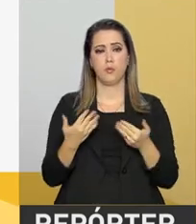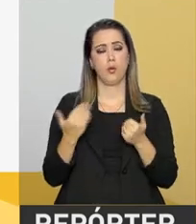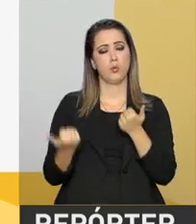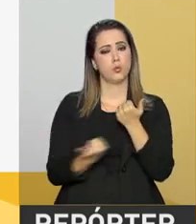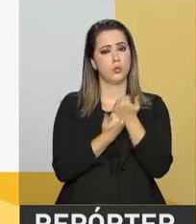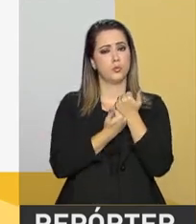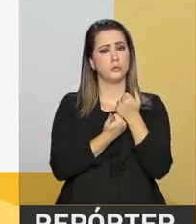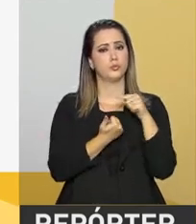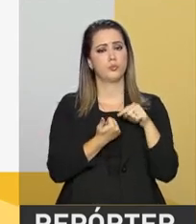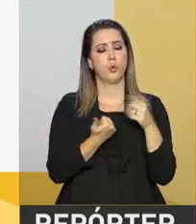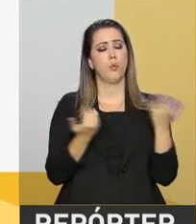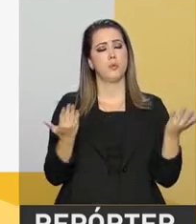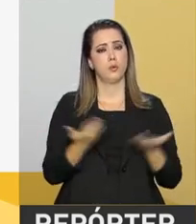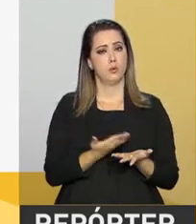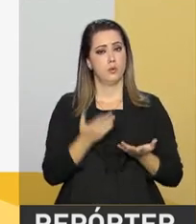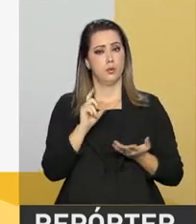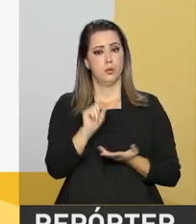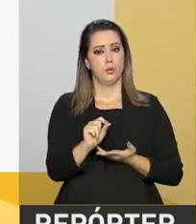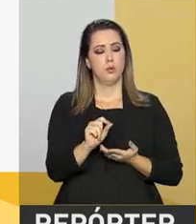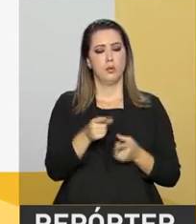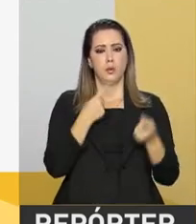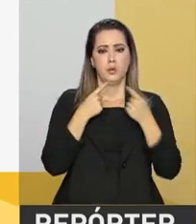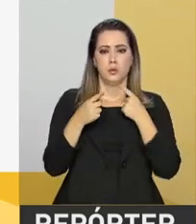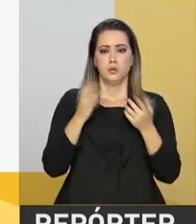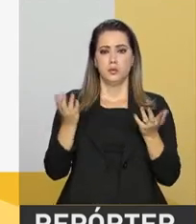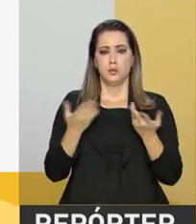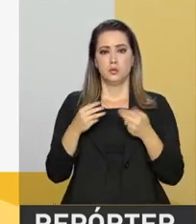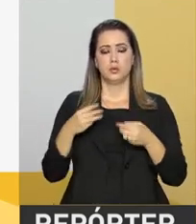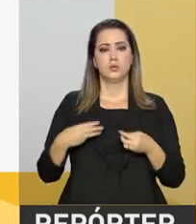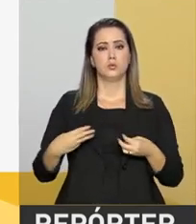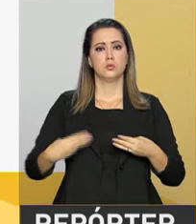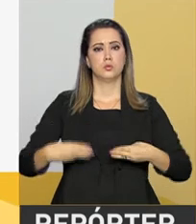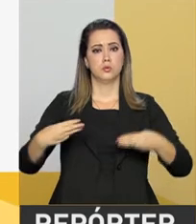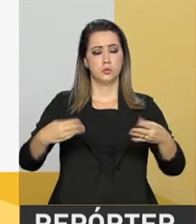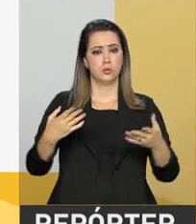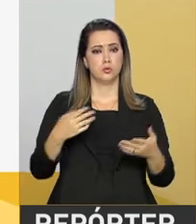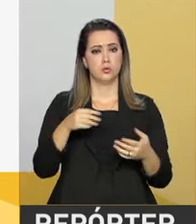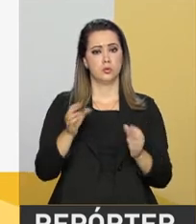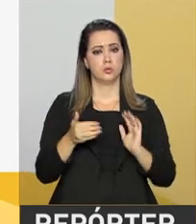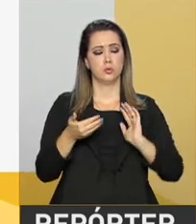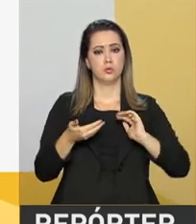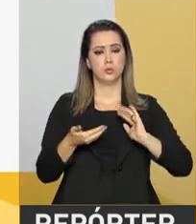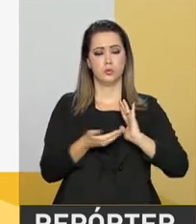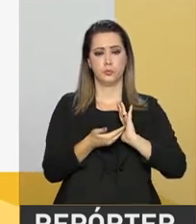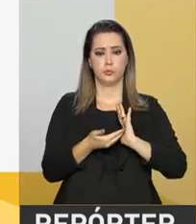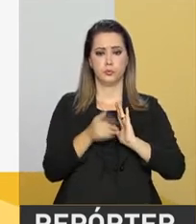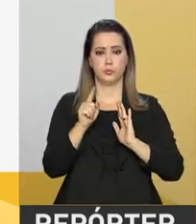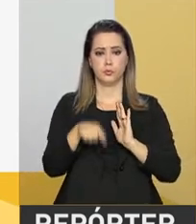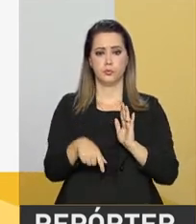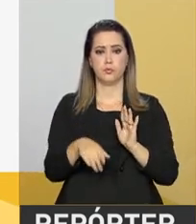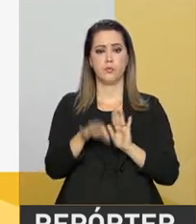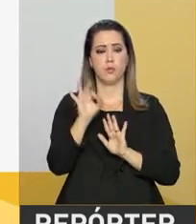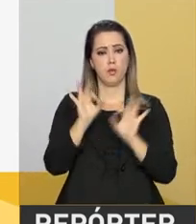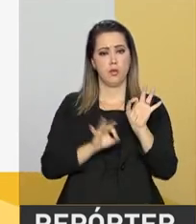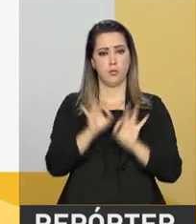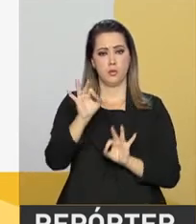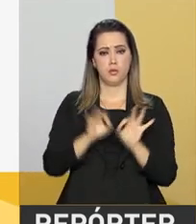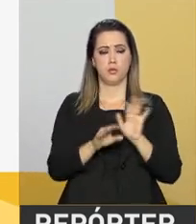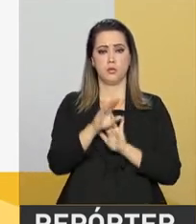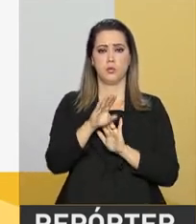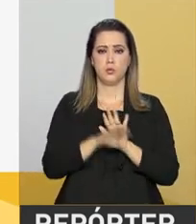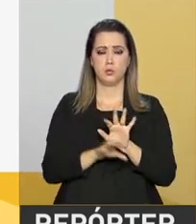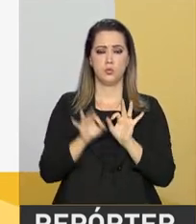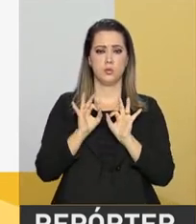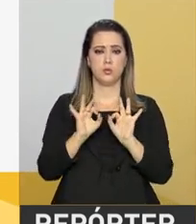está atualmente em discussão do plenário da Câmara é um substitutivo, é um plano bastante equilibrado,